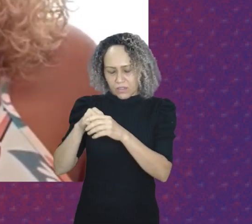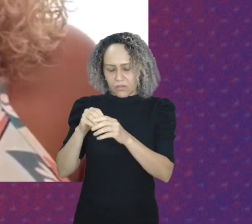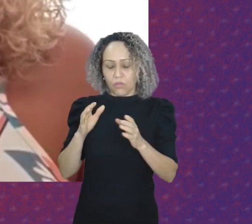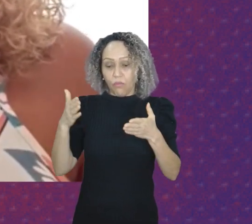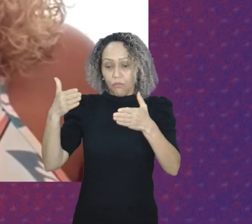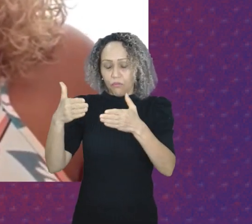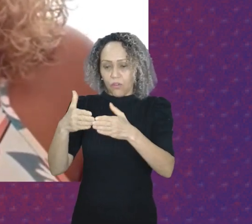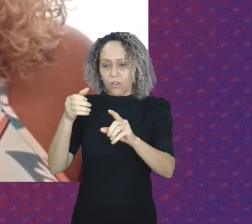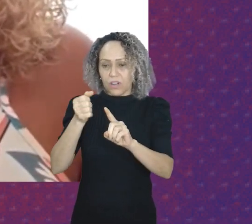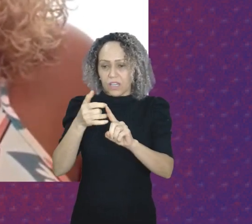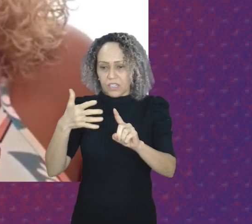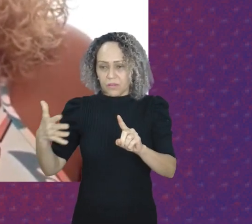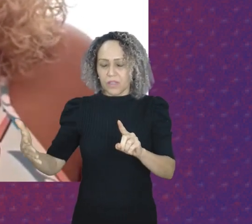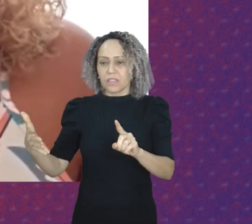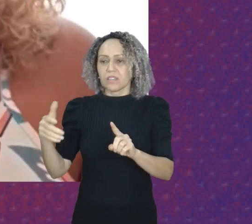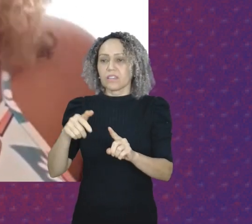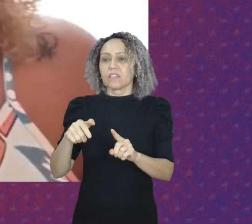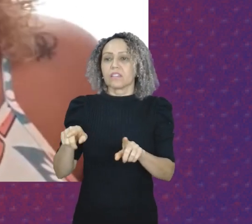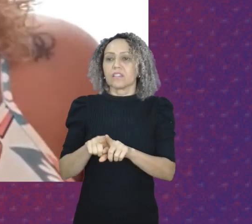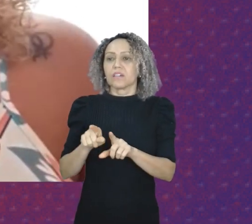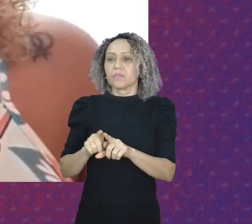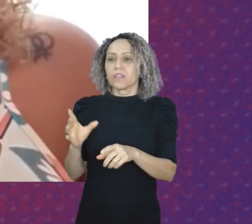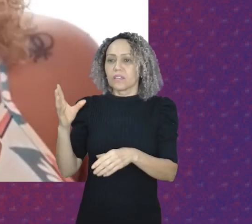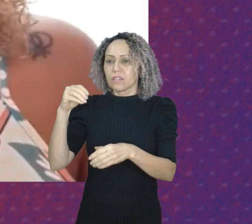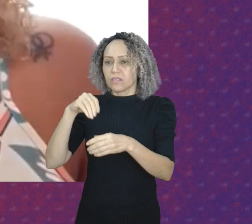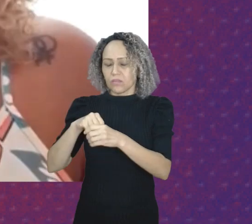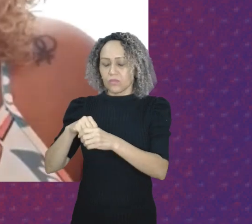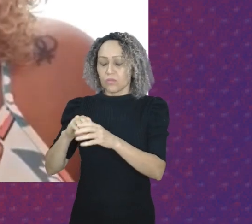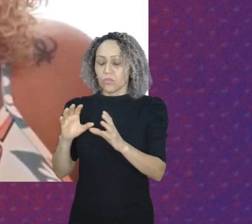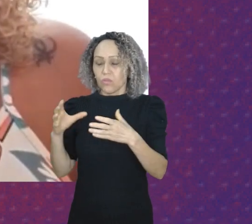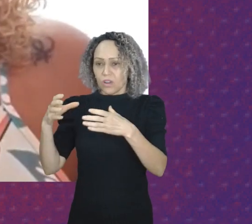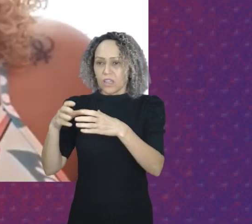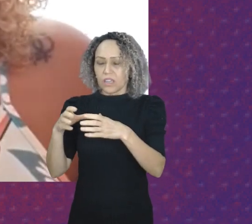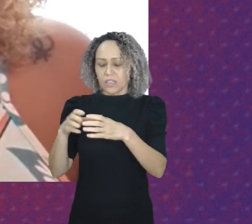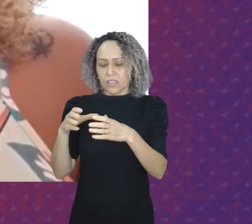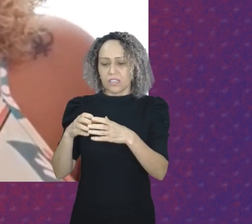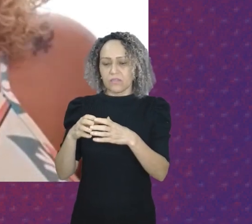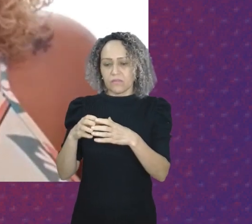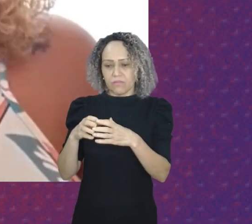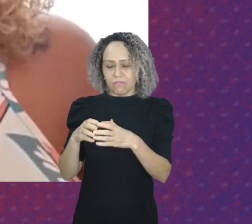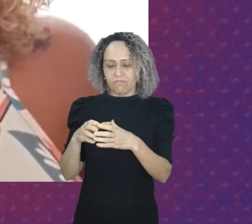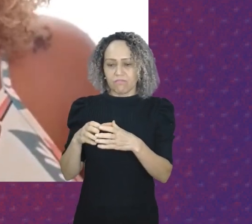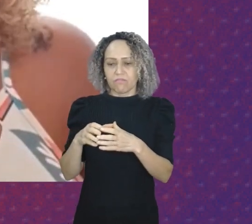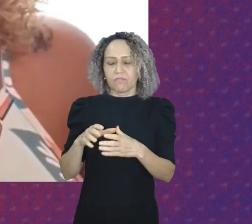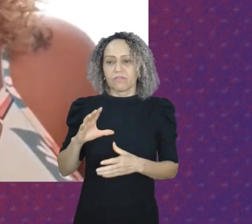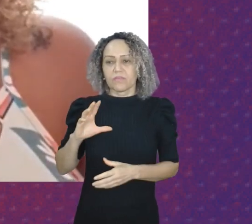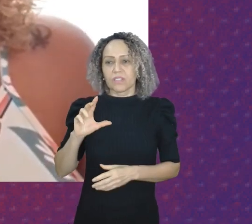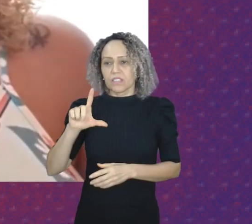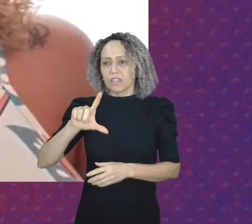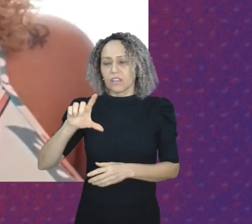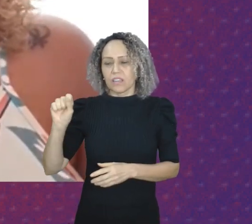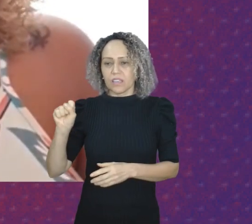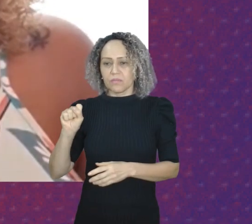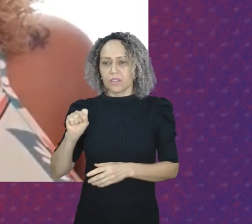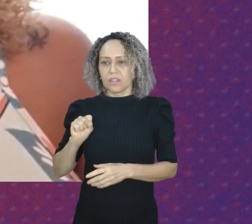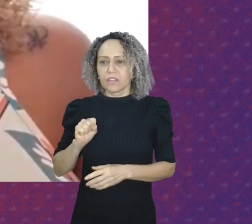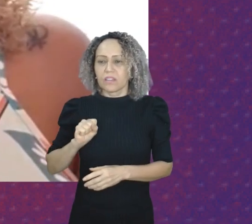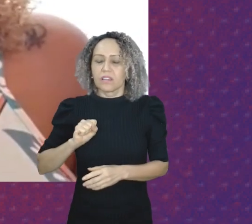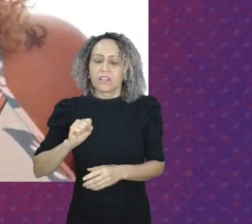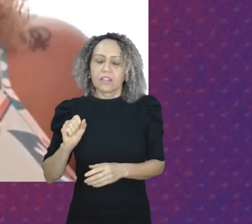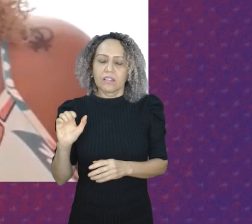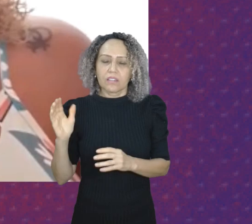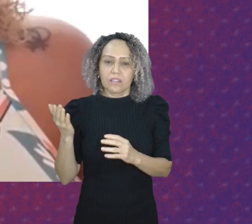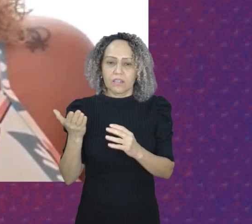de lésbicas e bissexuais aqui do Colesbi de Pernambuco. E hoje a gente vem falar de políticas